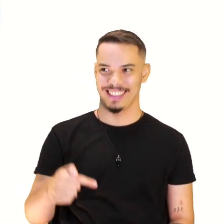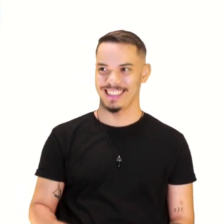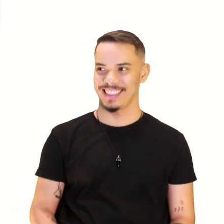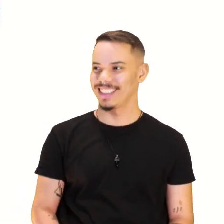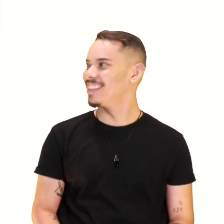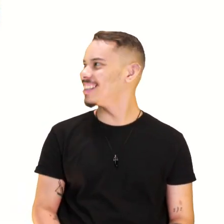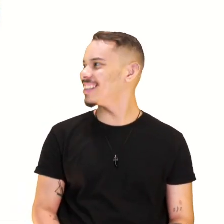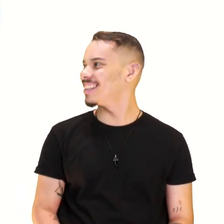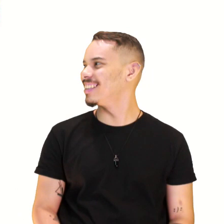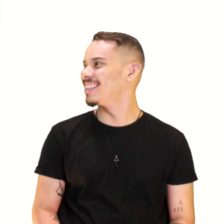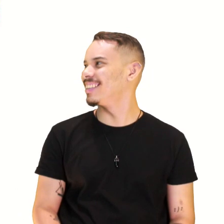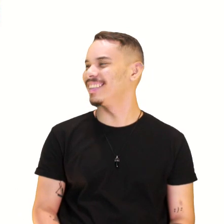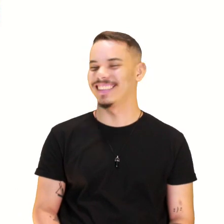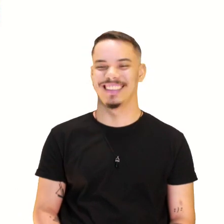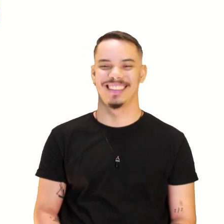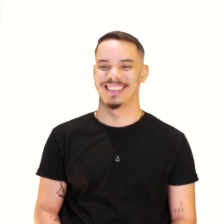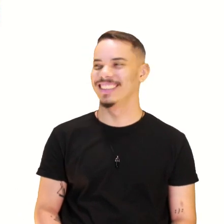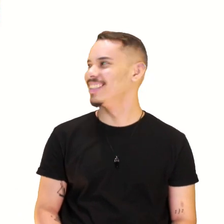Gostei.